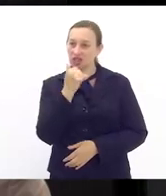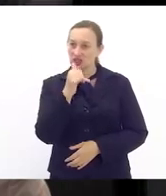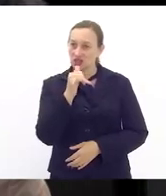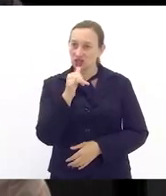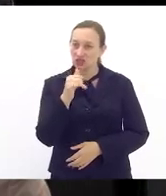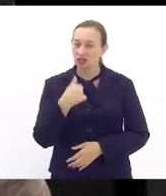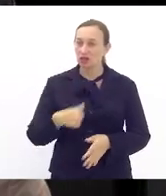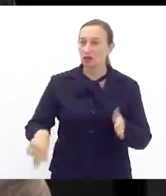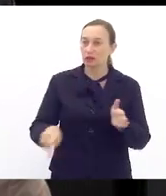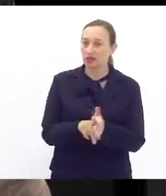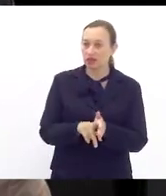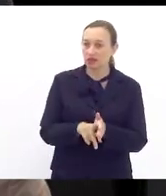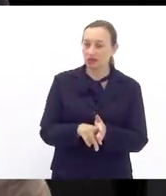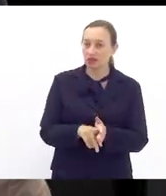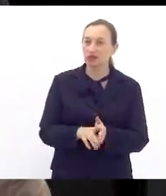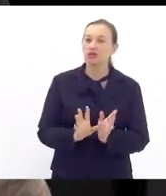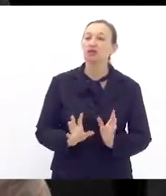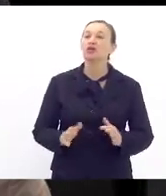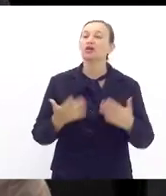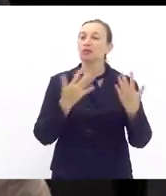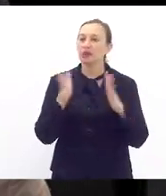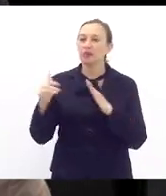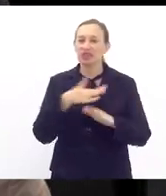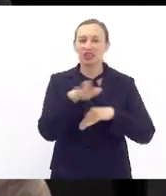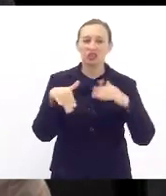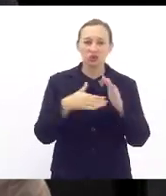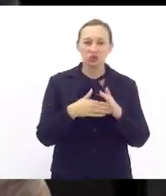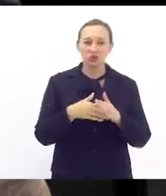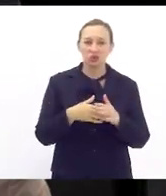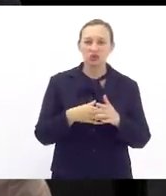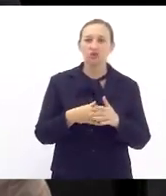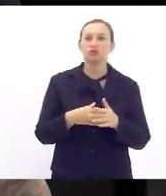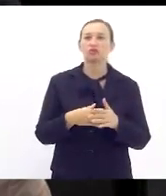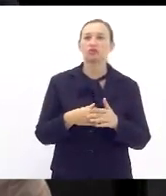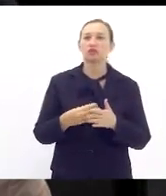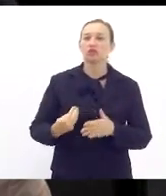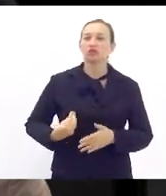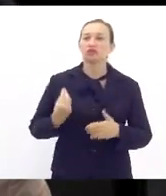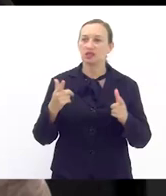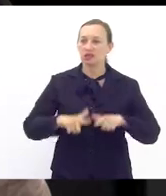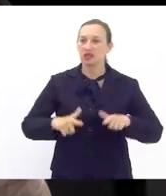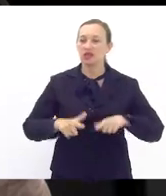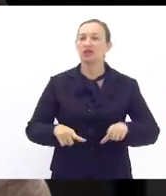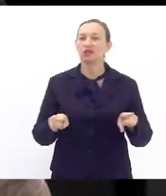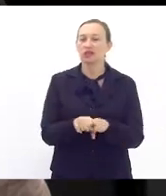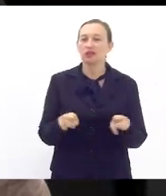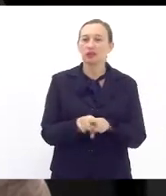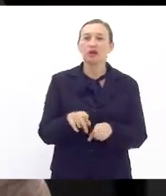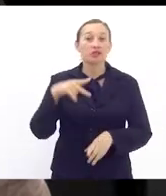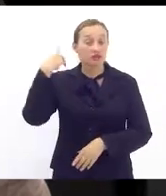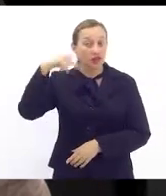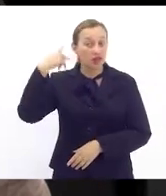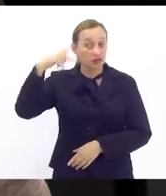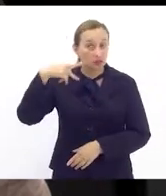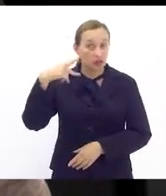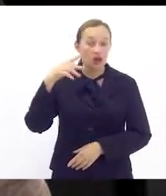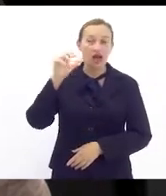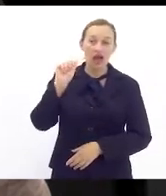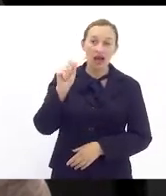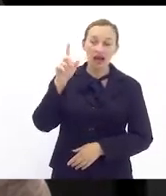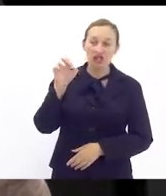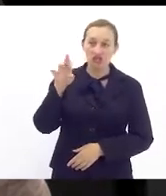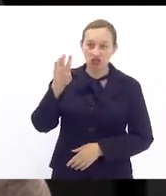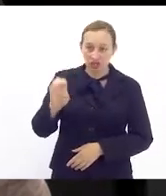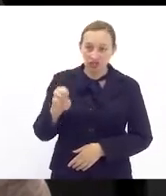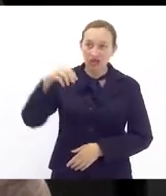faço partes o mesmo titular cumprimento a todas as autoridades presentes cumprimentando a vereadora Alexandra de Quissamã e o vereador meu irmão